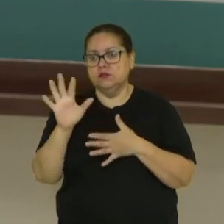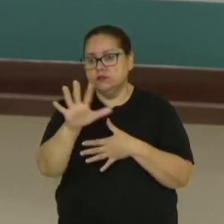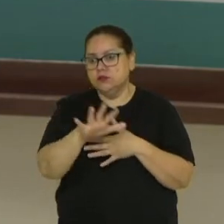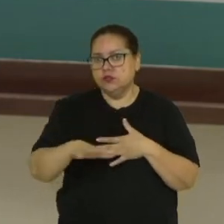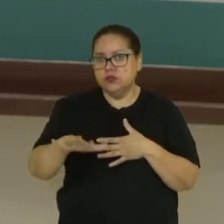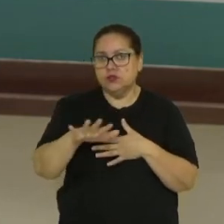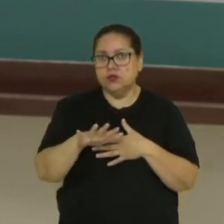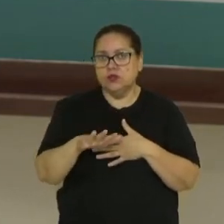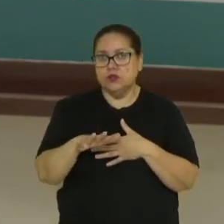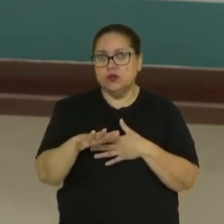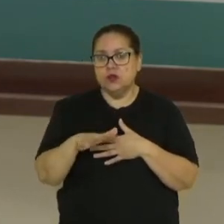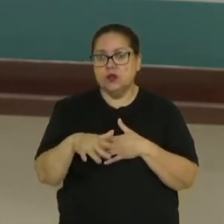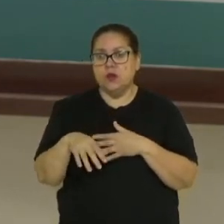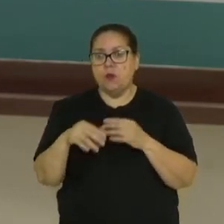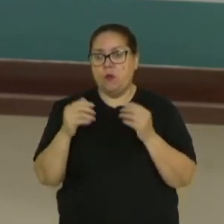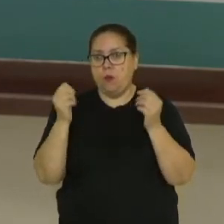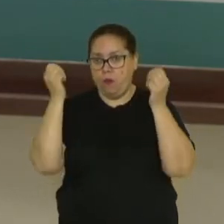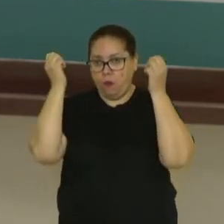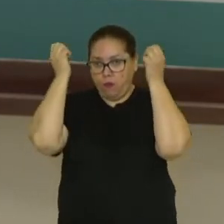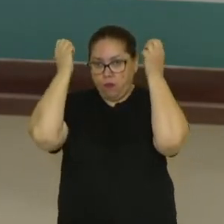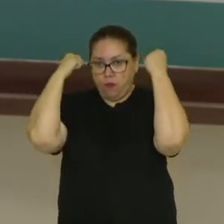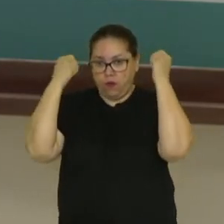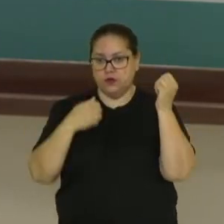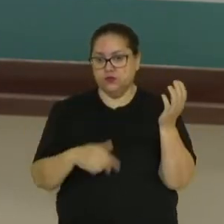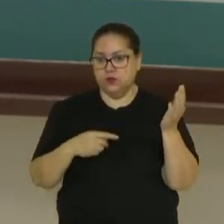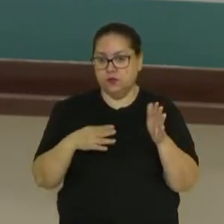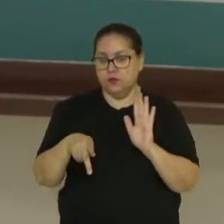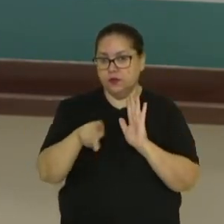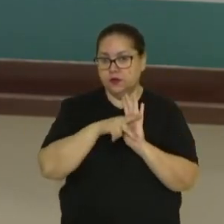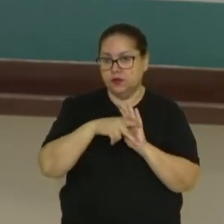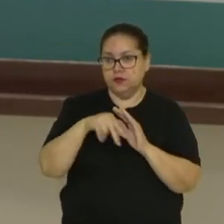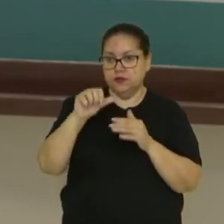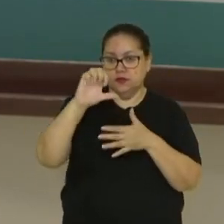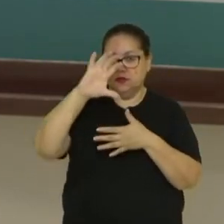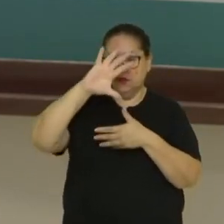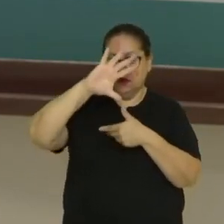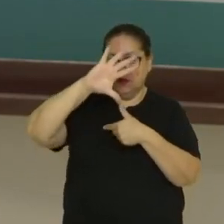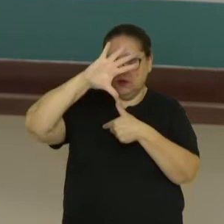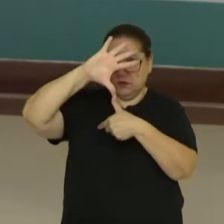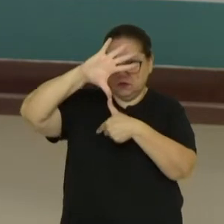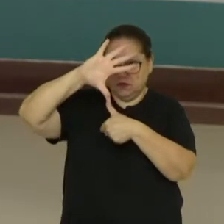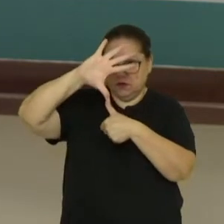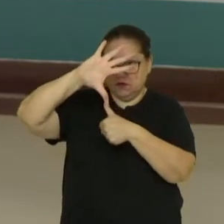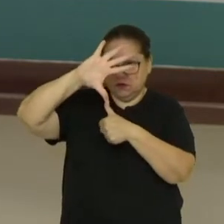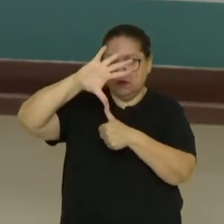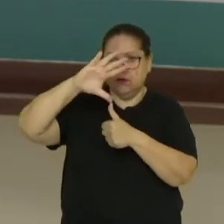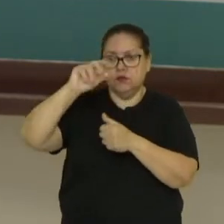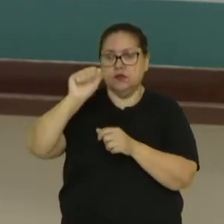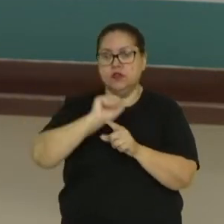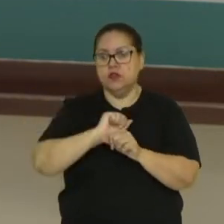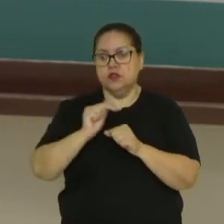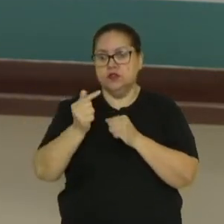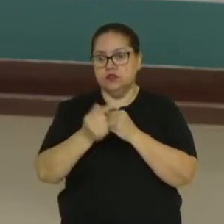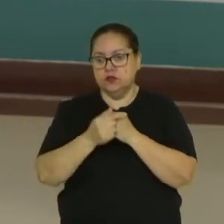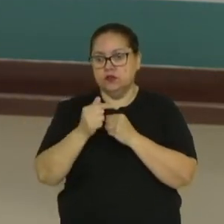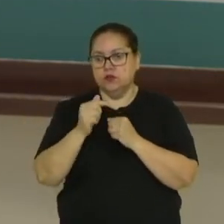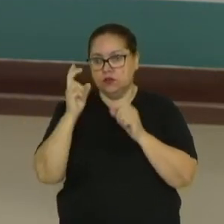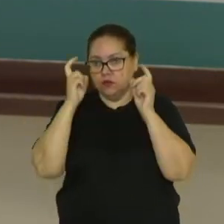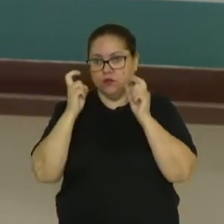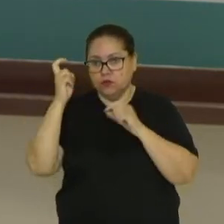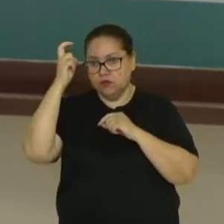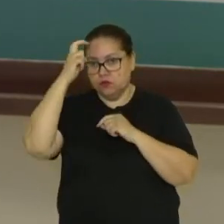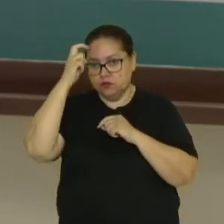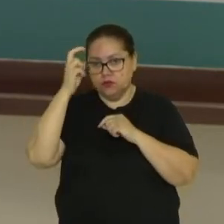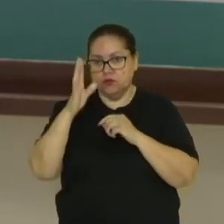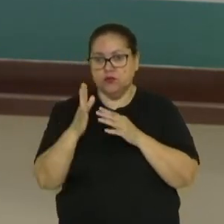o México pertence à América do Norte. Por questão geocultural, pertence, então, no caso, à chamada